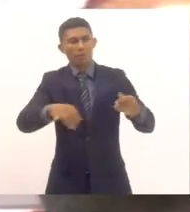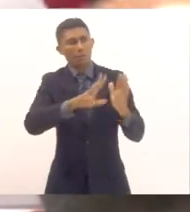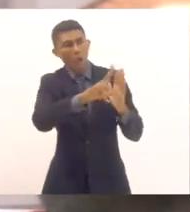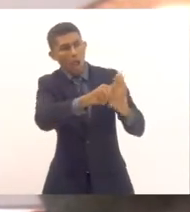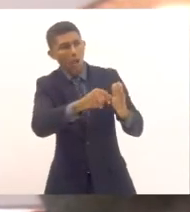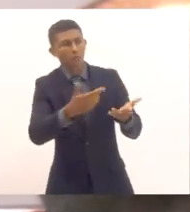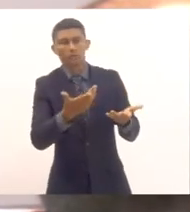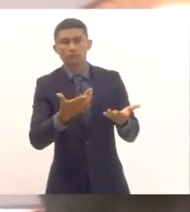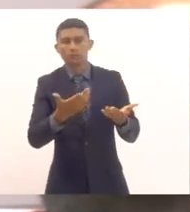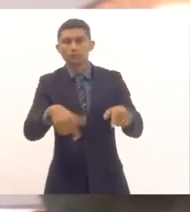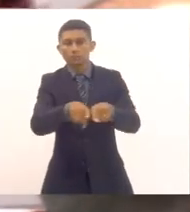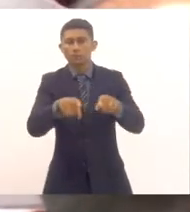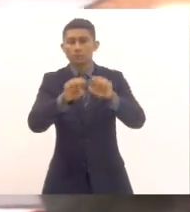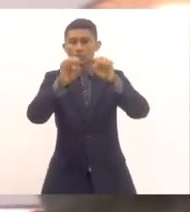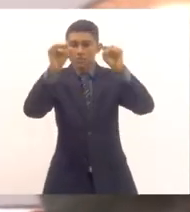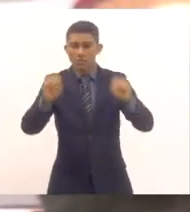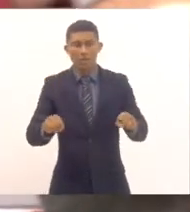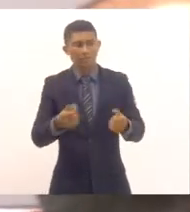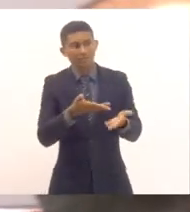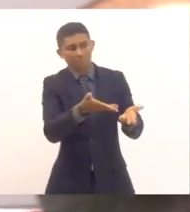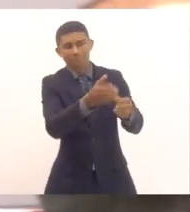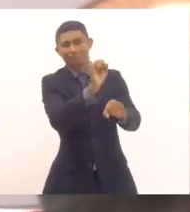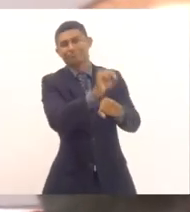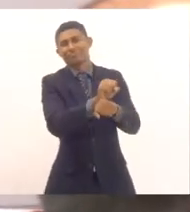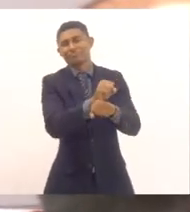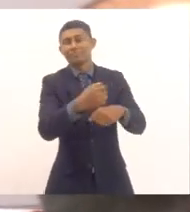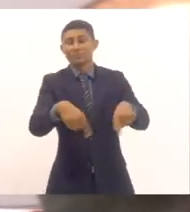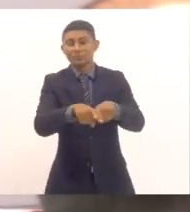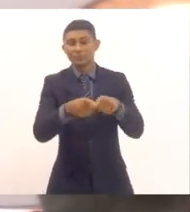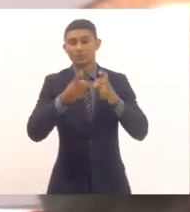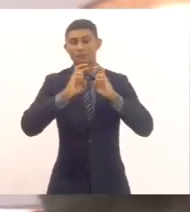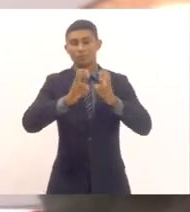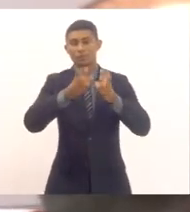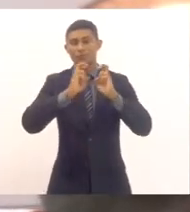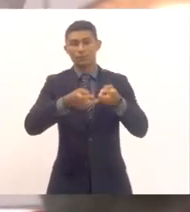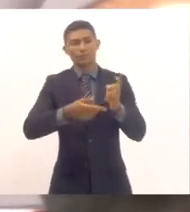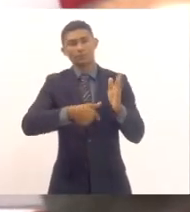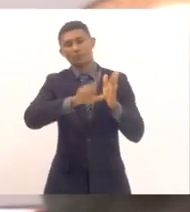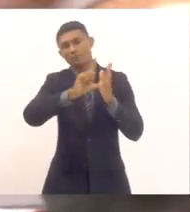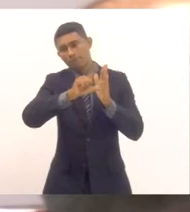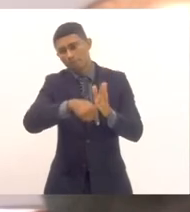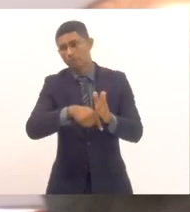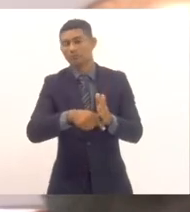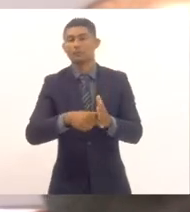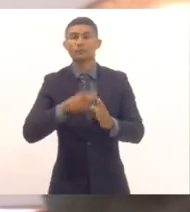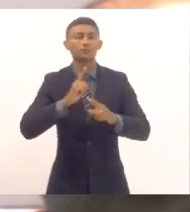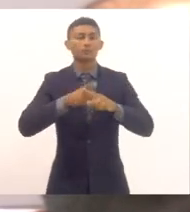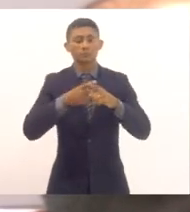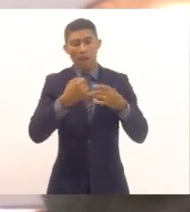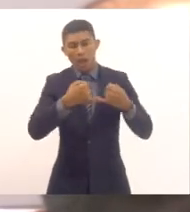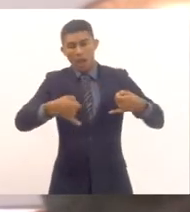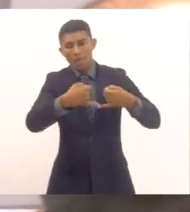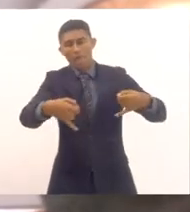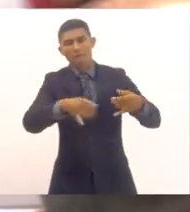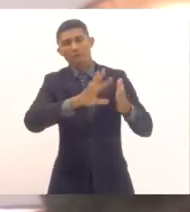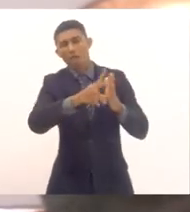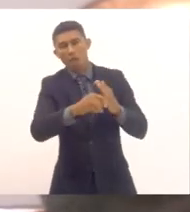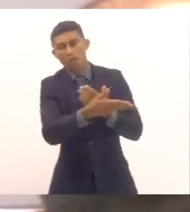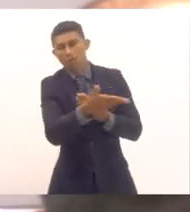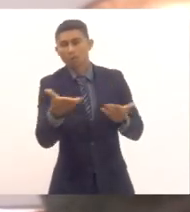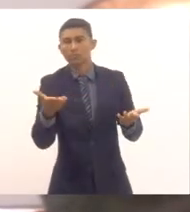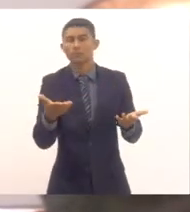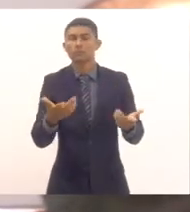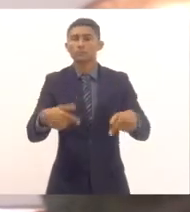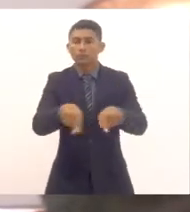que o sistema paralisa que tem atrás do do sistema Ferroviário tendo em vista a questão dos roubos de cabo e o